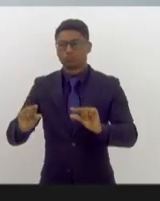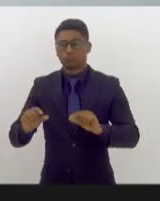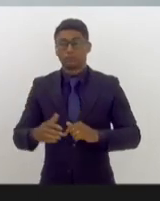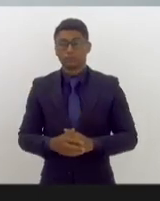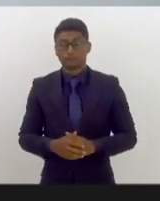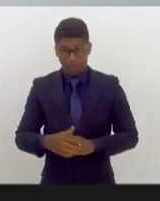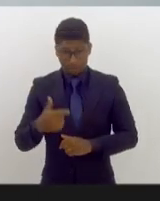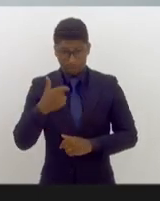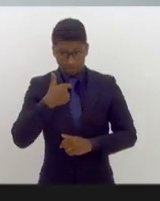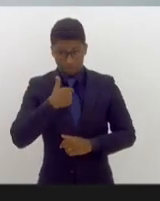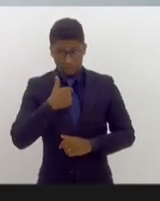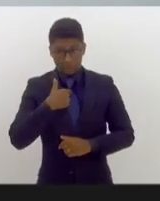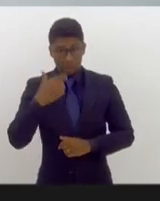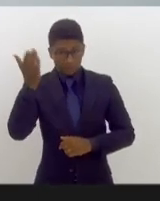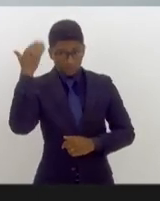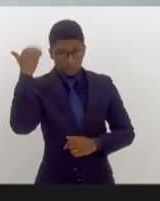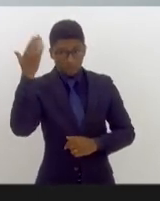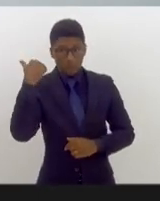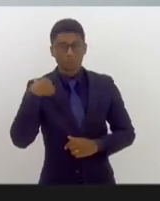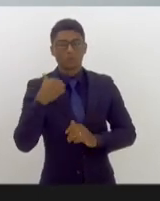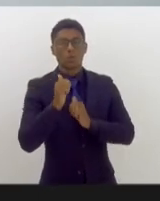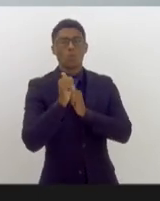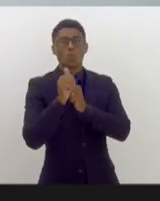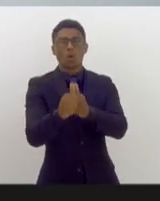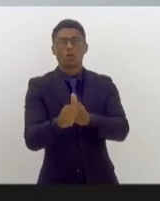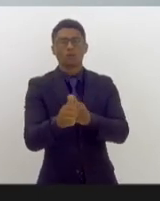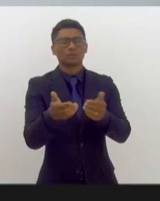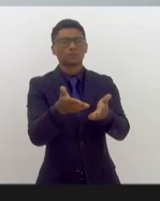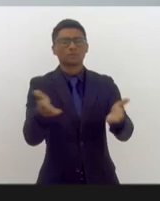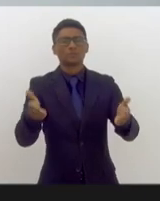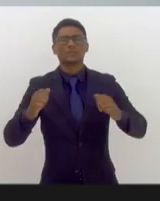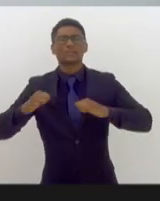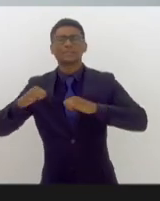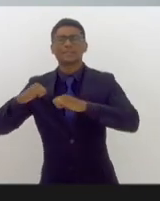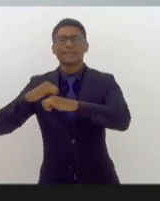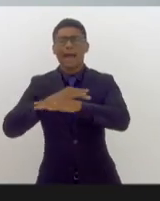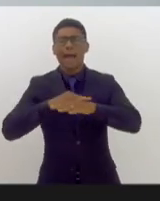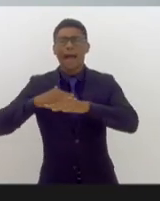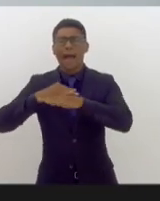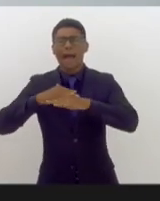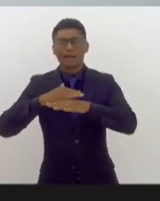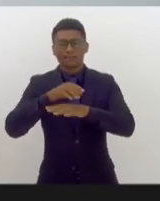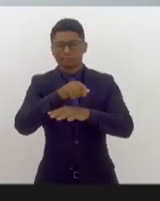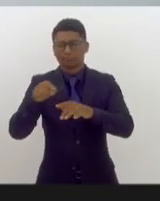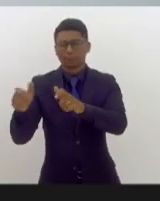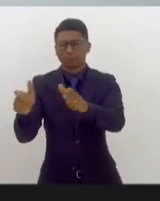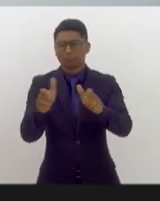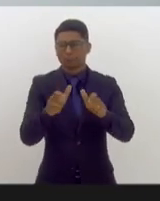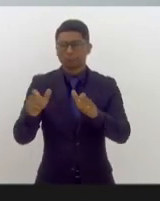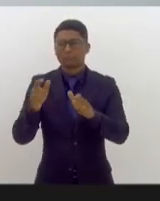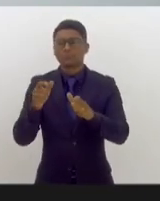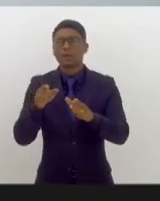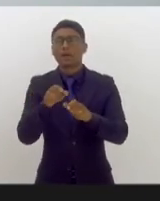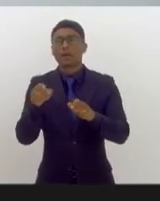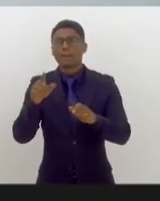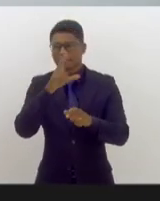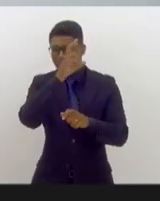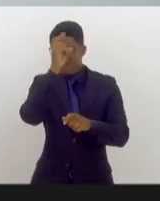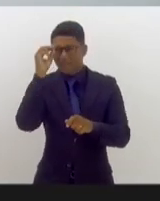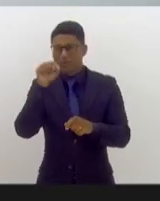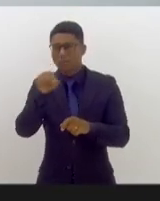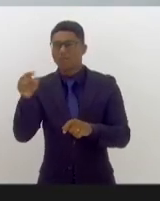essa discussão na época, muitos municípios diziam não ter condições de assumir o